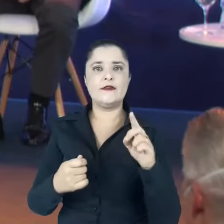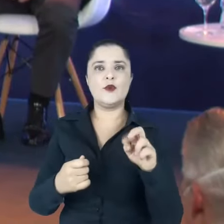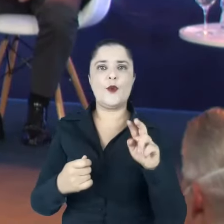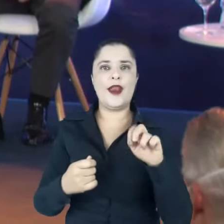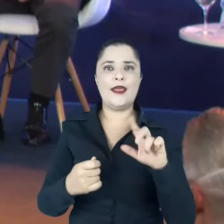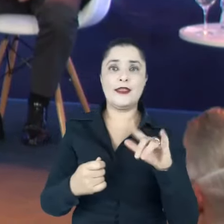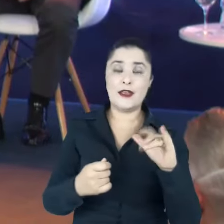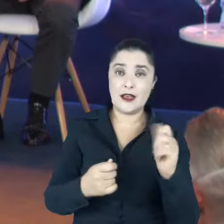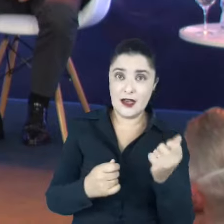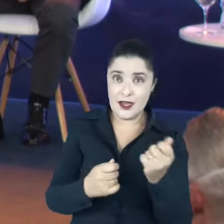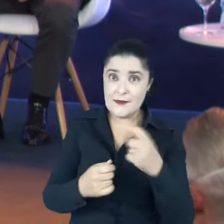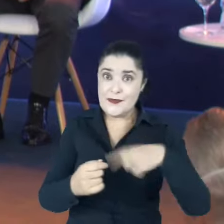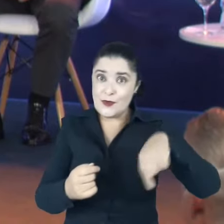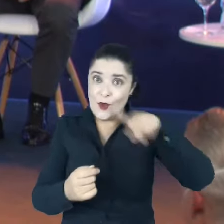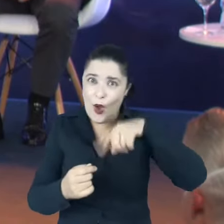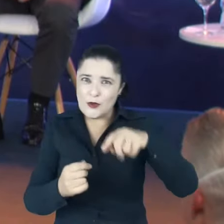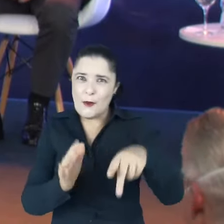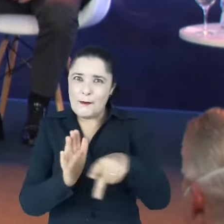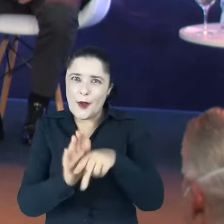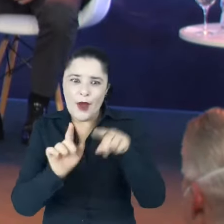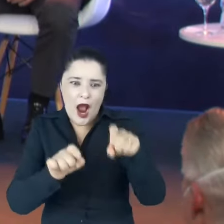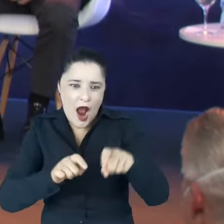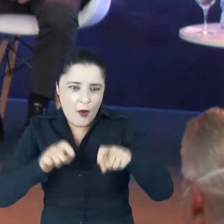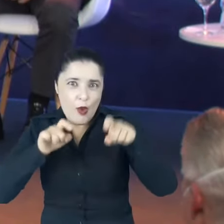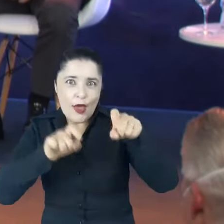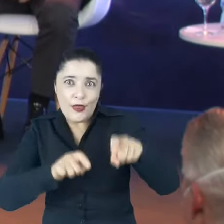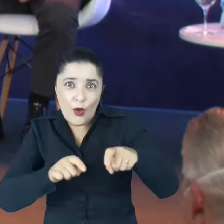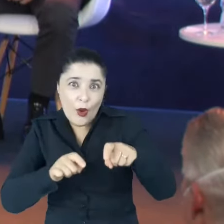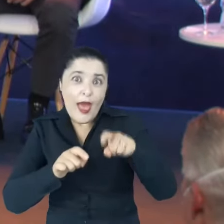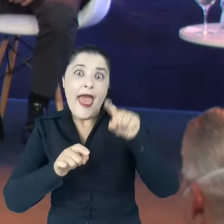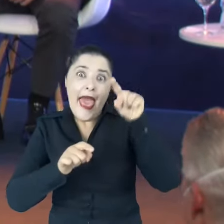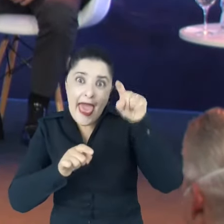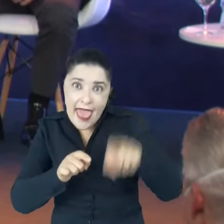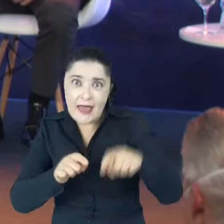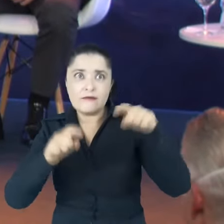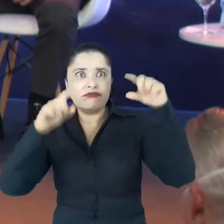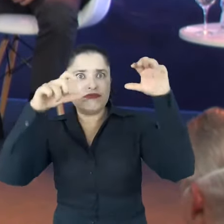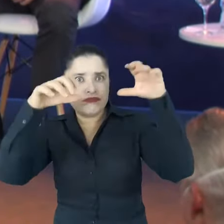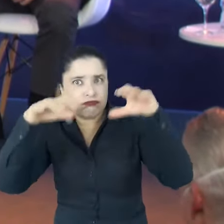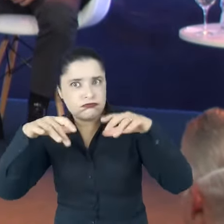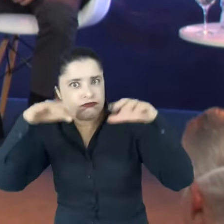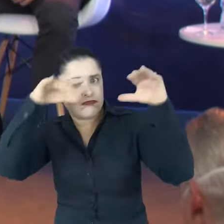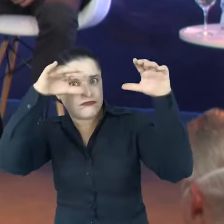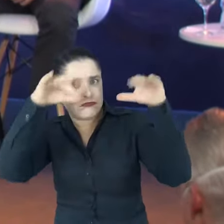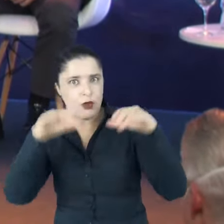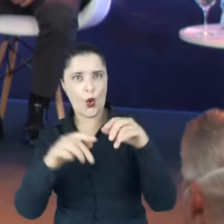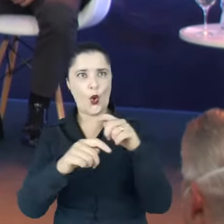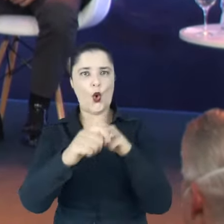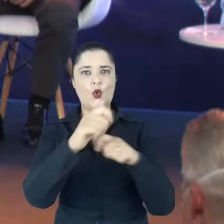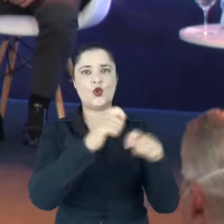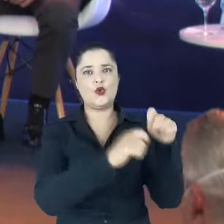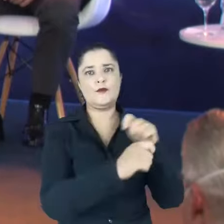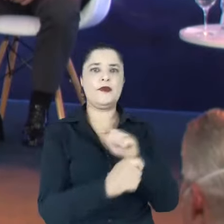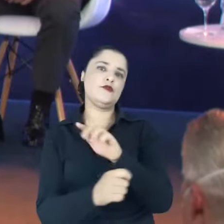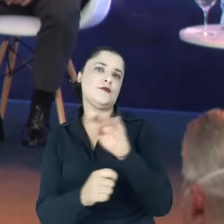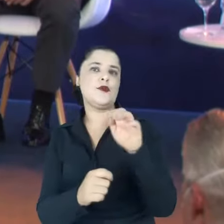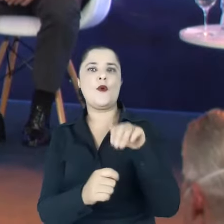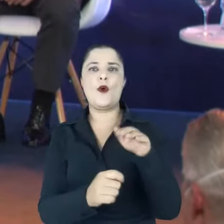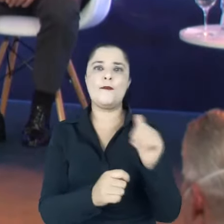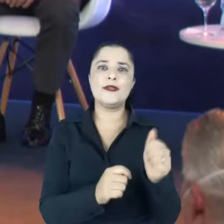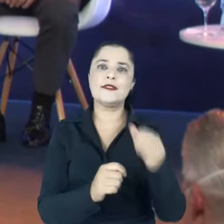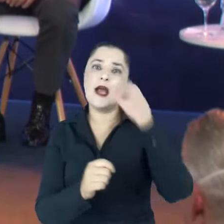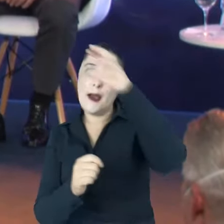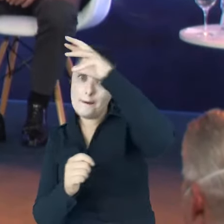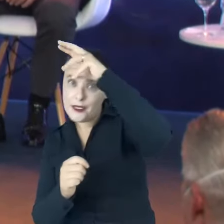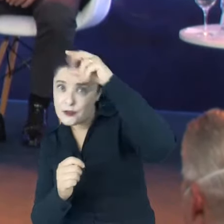nosso agronegócio se dá pelo regime de chuvas controlado pelos biomas amazônico,